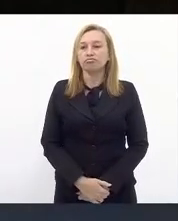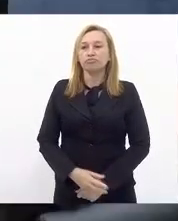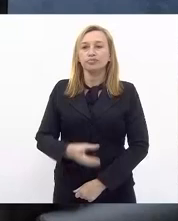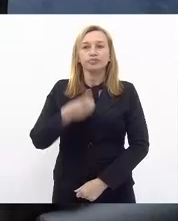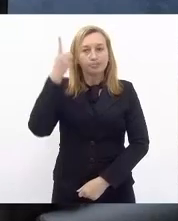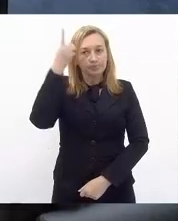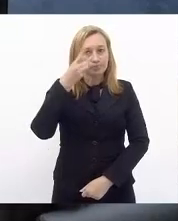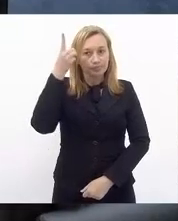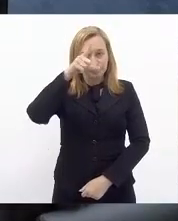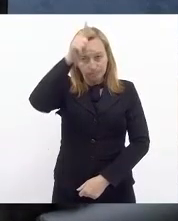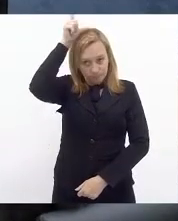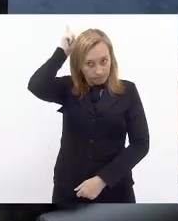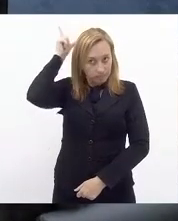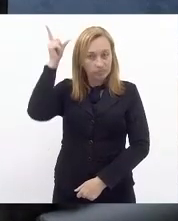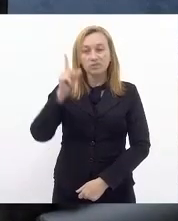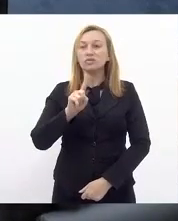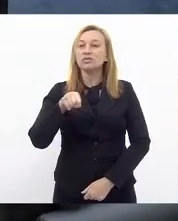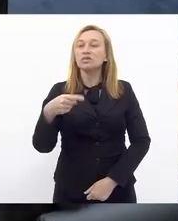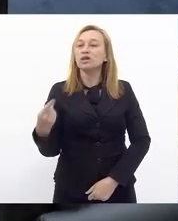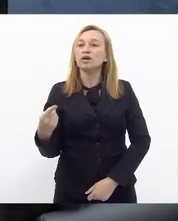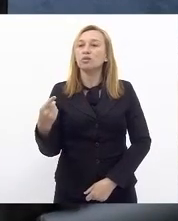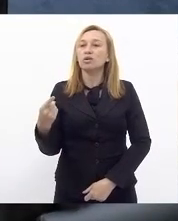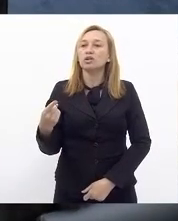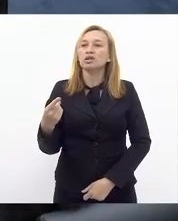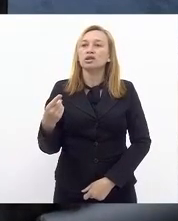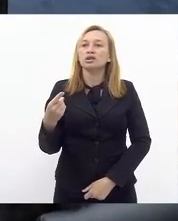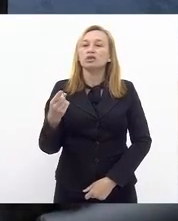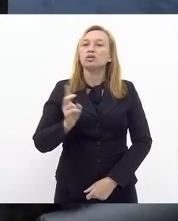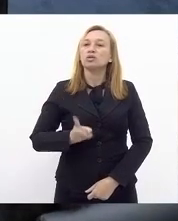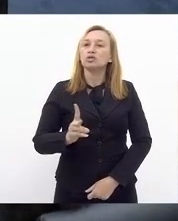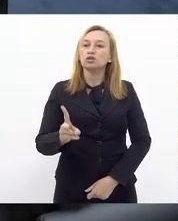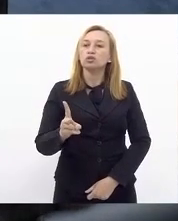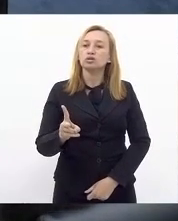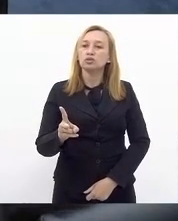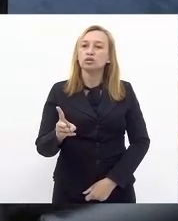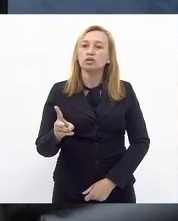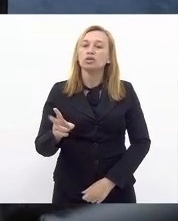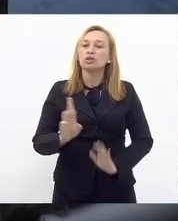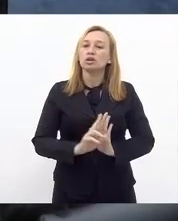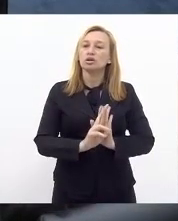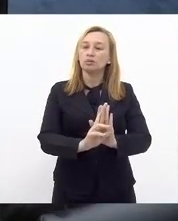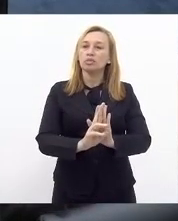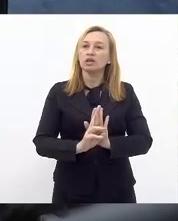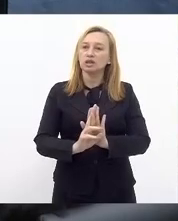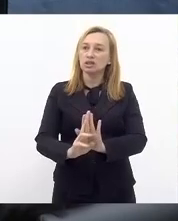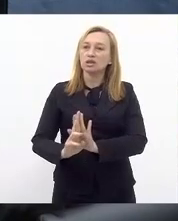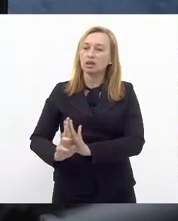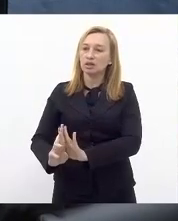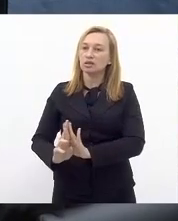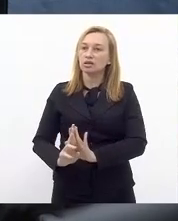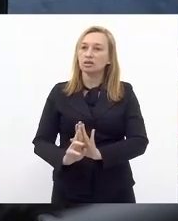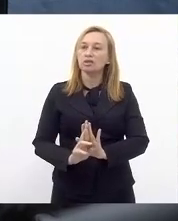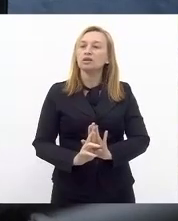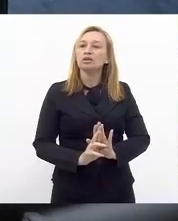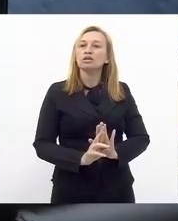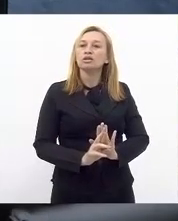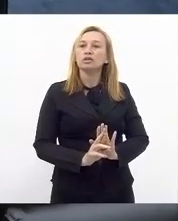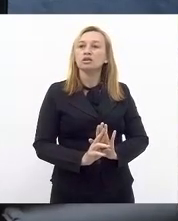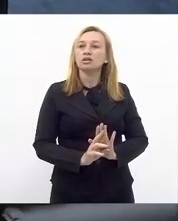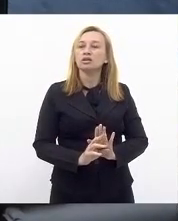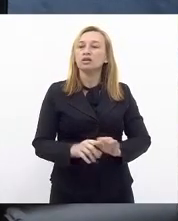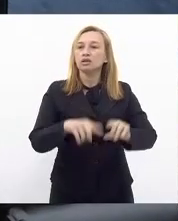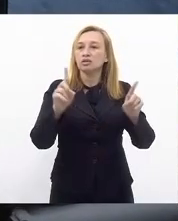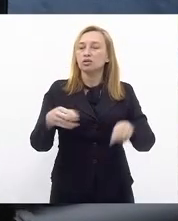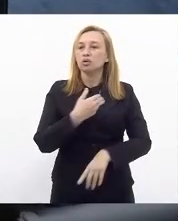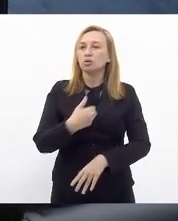para o Deputado Luiz Paulo e na sequência continuar passando a palavra aos representantes das categorias dos Servidores